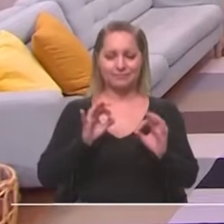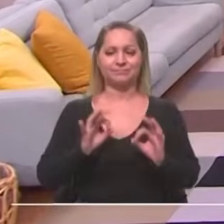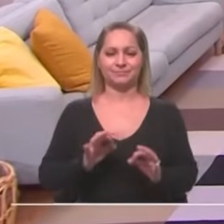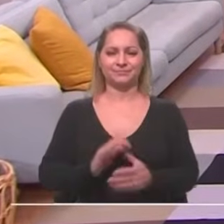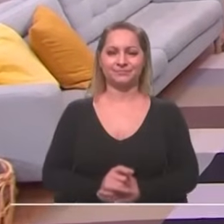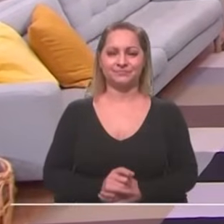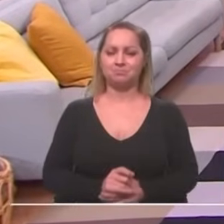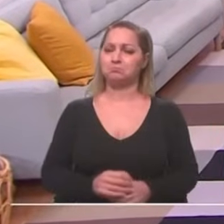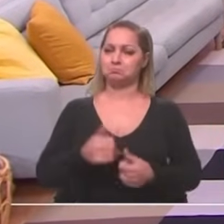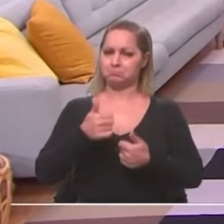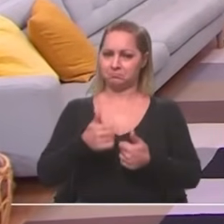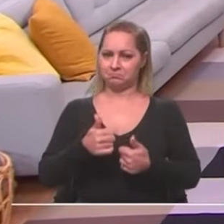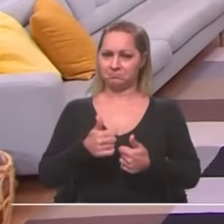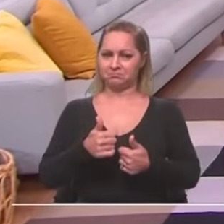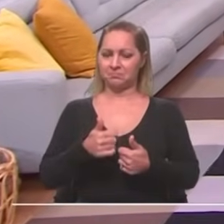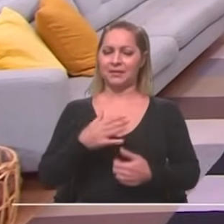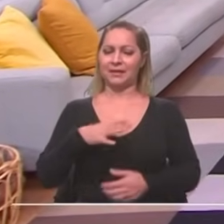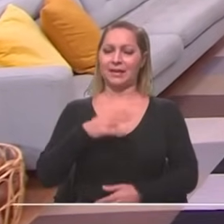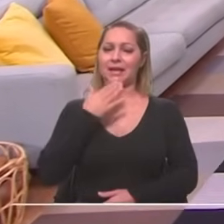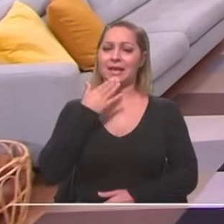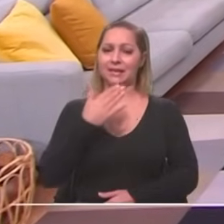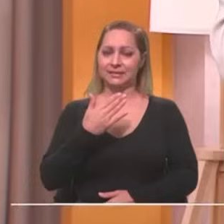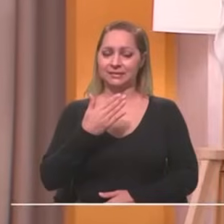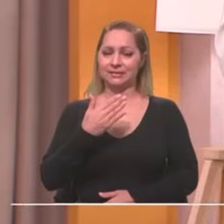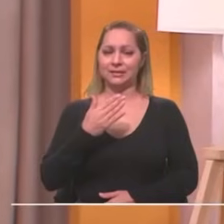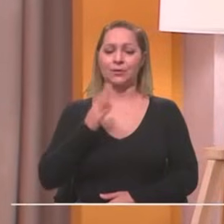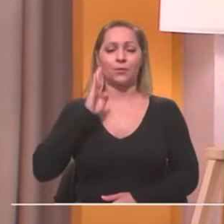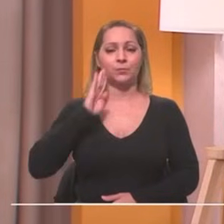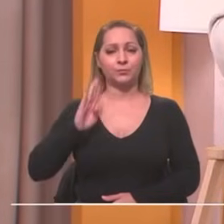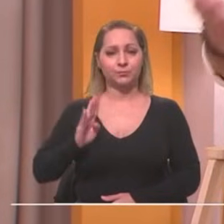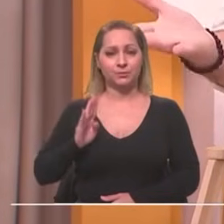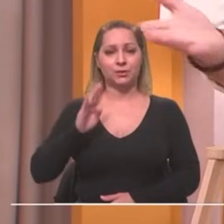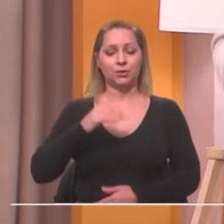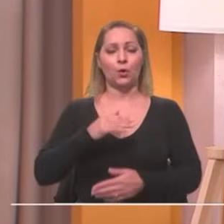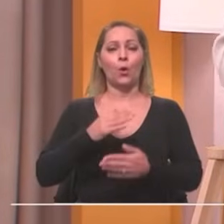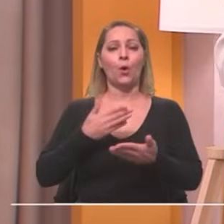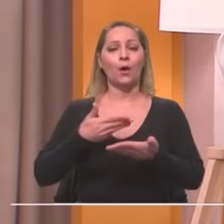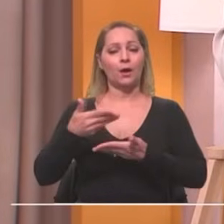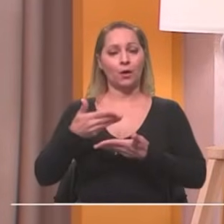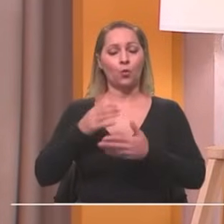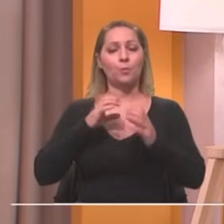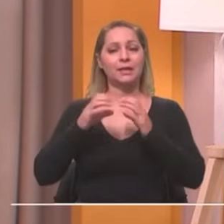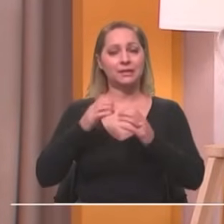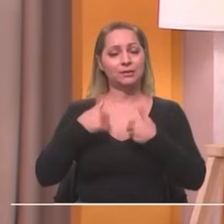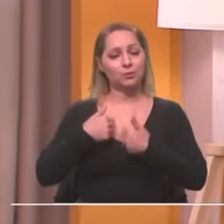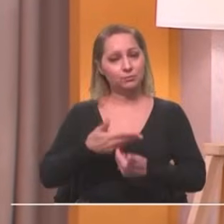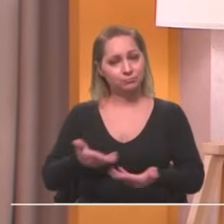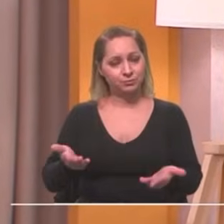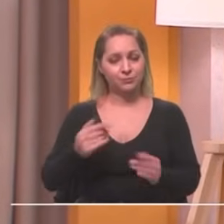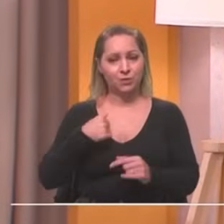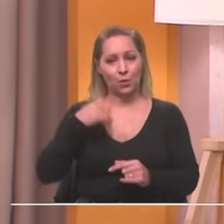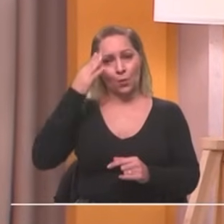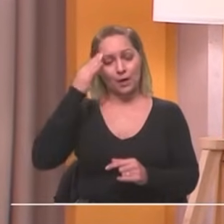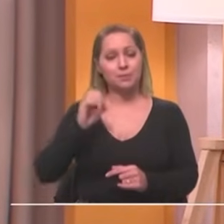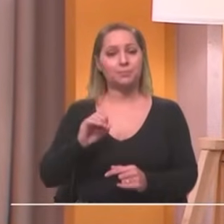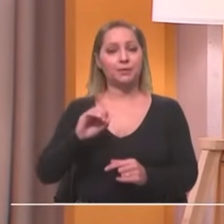Muito bem, muito bem. Queremos agradecer ao Exército e ao Departamento de Comunicação que nos abriram as portas e acho que foi a primeira vez que